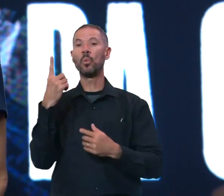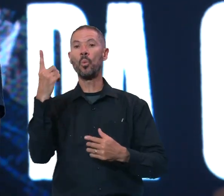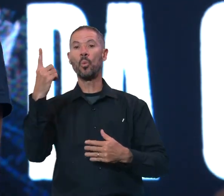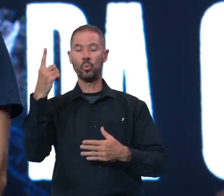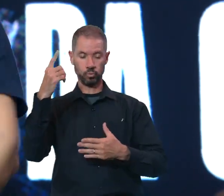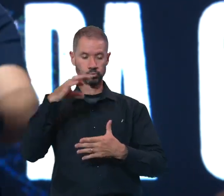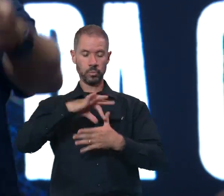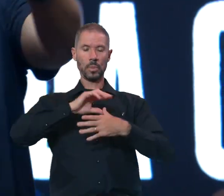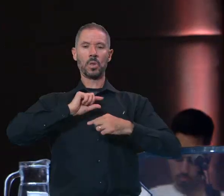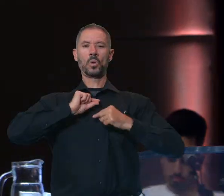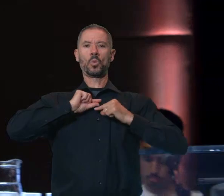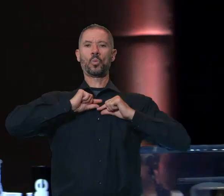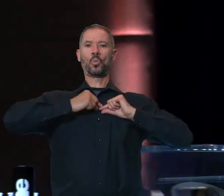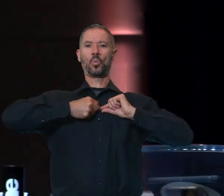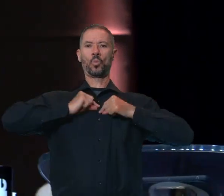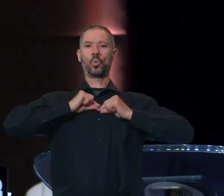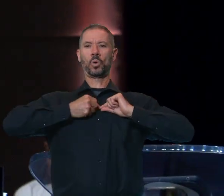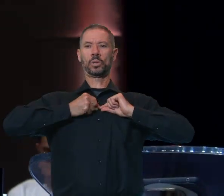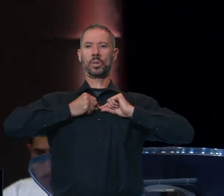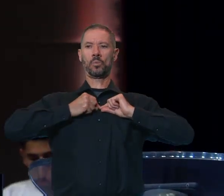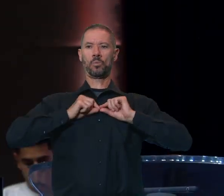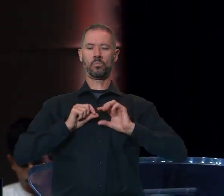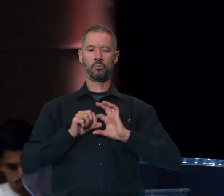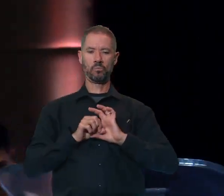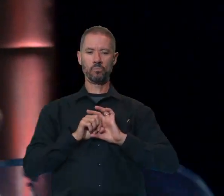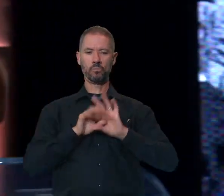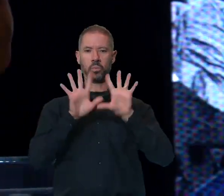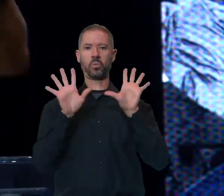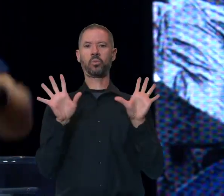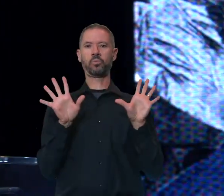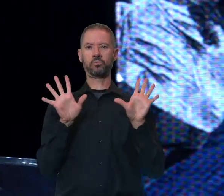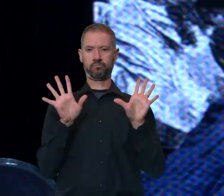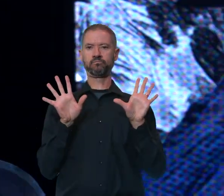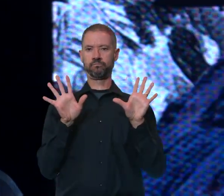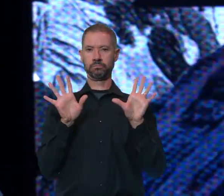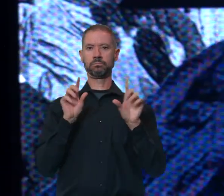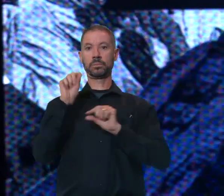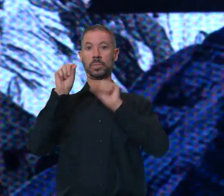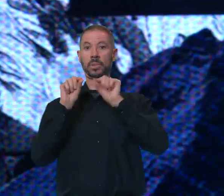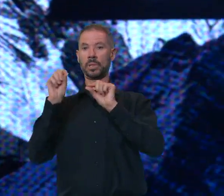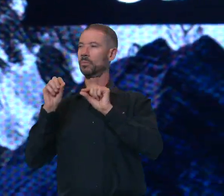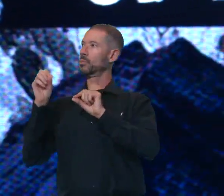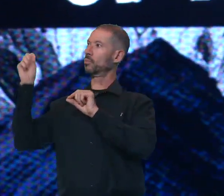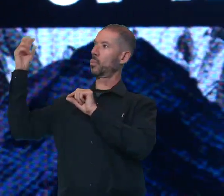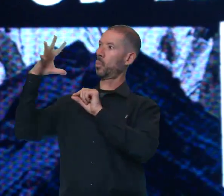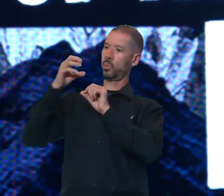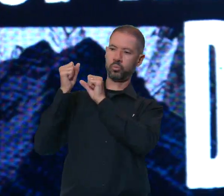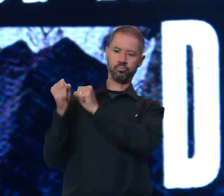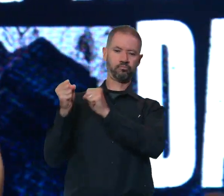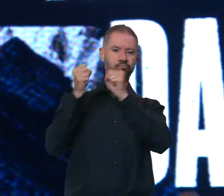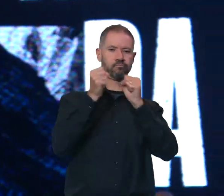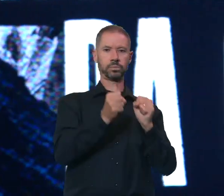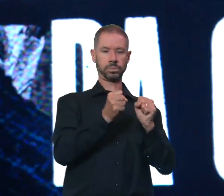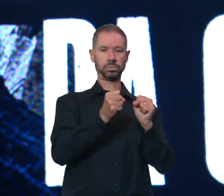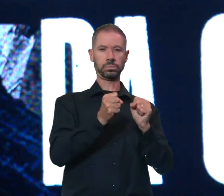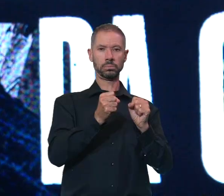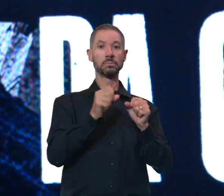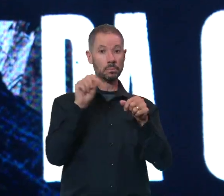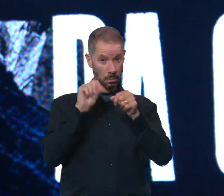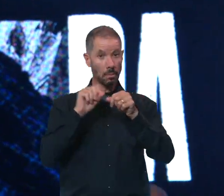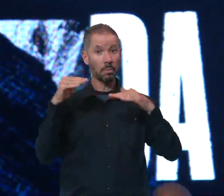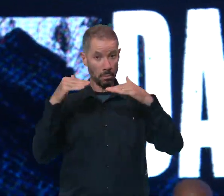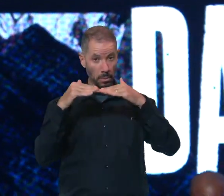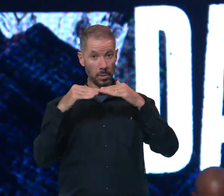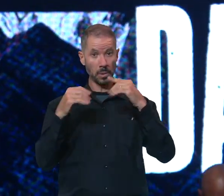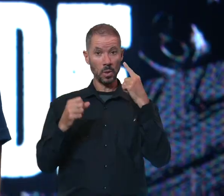na mão, e o bordão que florescer, esse é aquele que eu vou derramar da autoridade. E eles fazem aquilo.